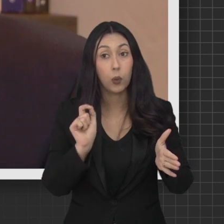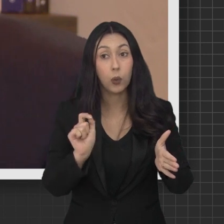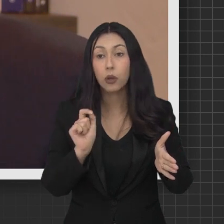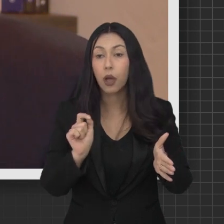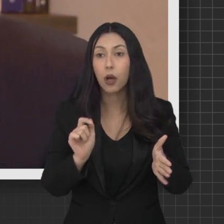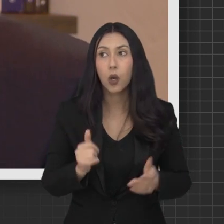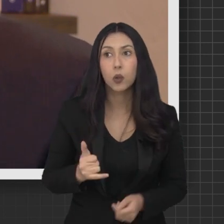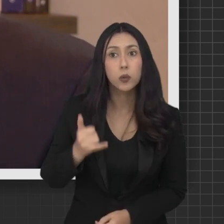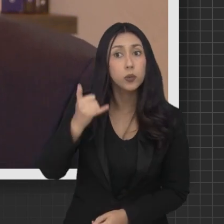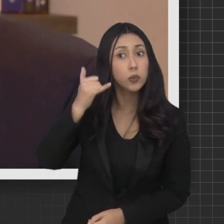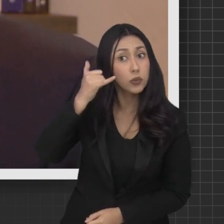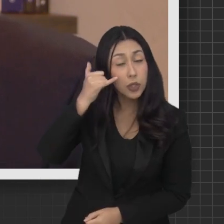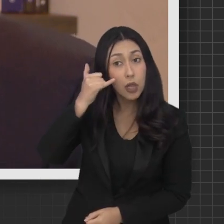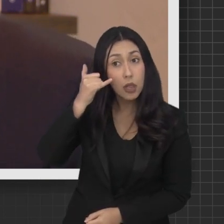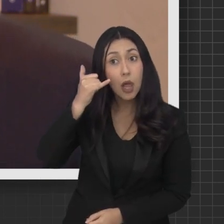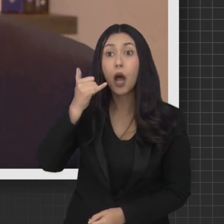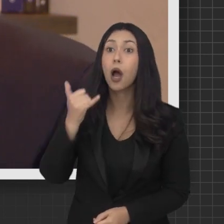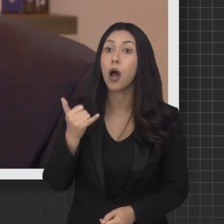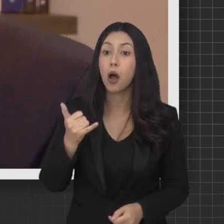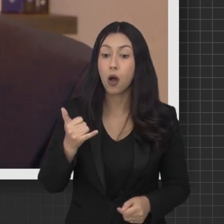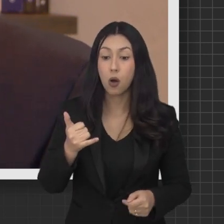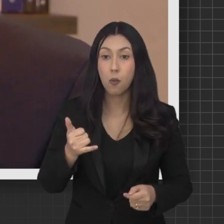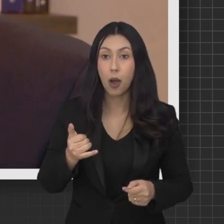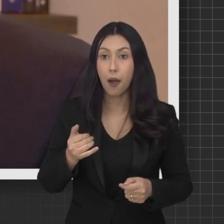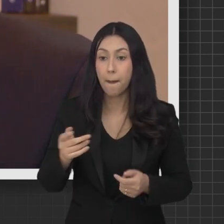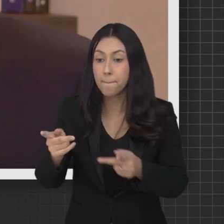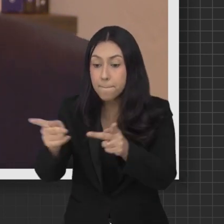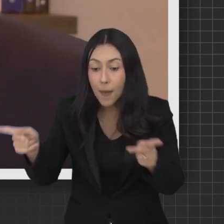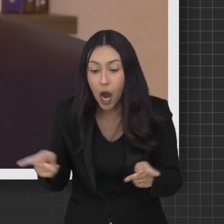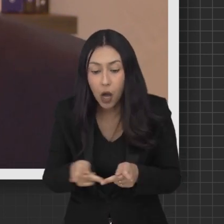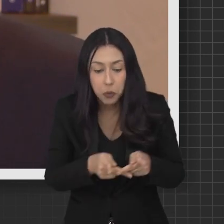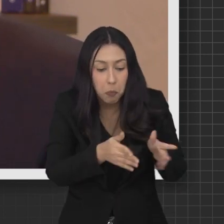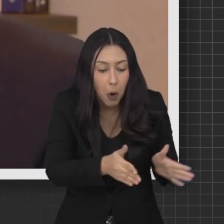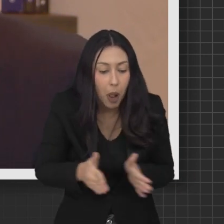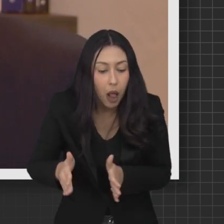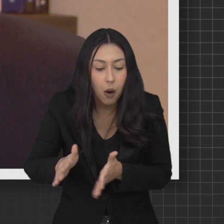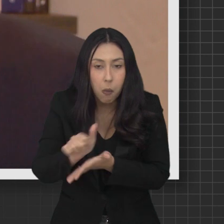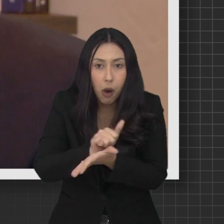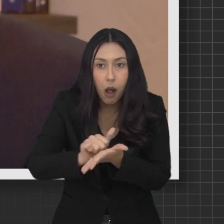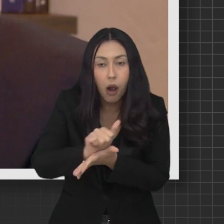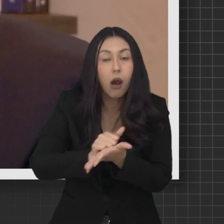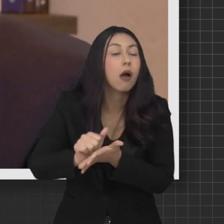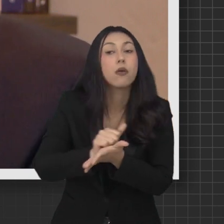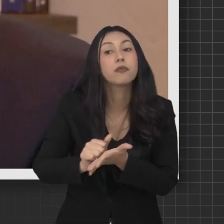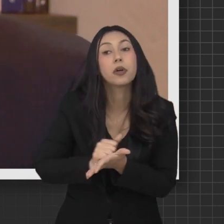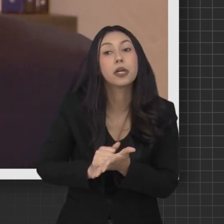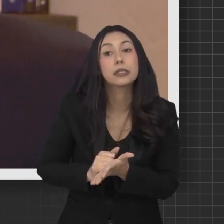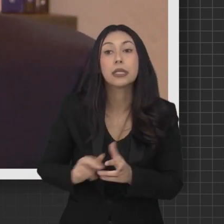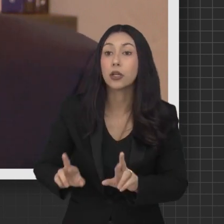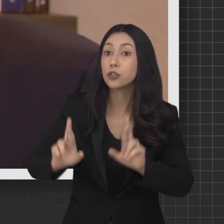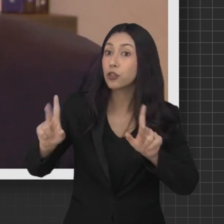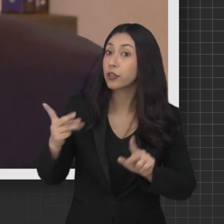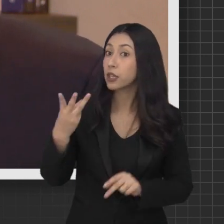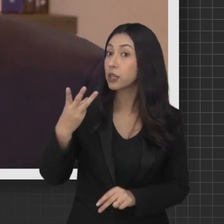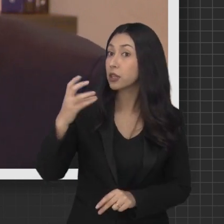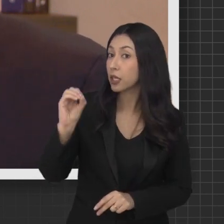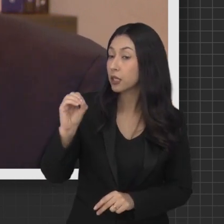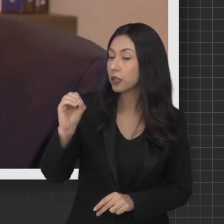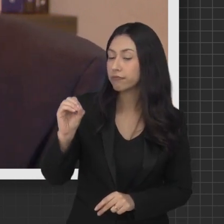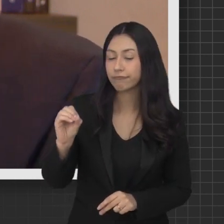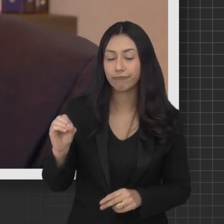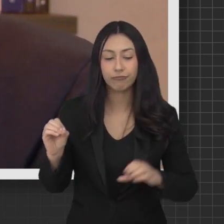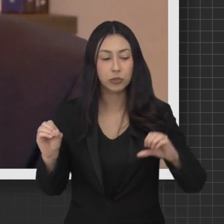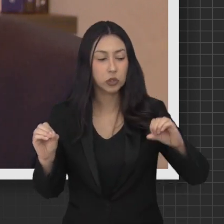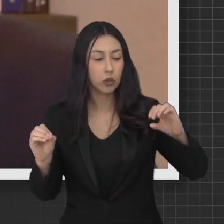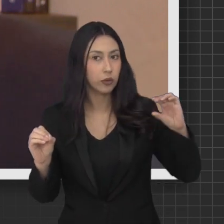gente já estaria falando ali de um celular, de uma máquina de lavar louça, de lavar roupa. Então, esses seriam os bens duráveis. Então, tem a diferença de 30